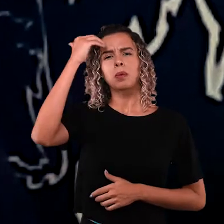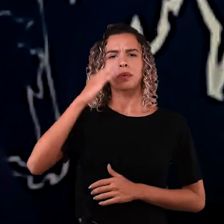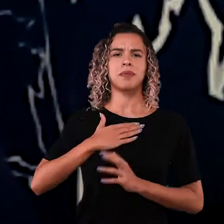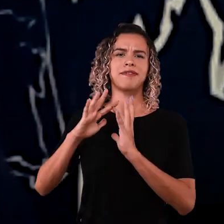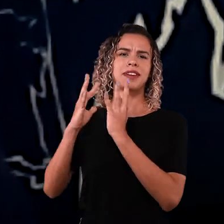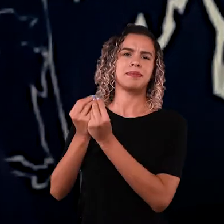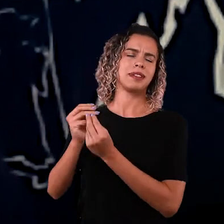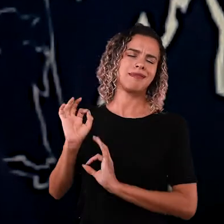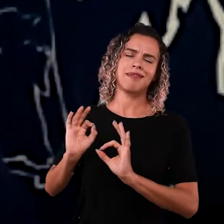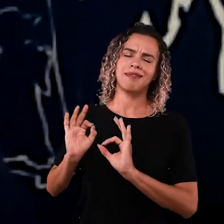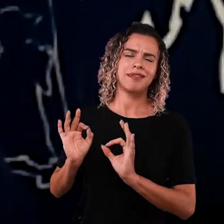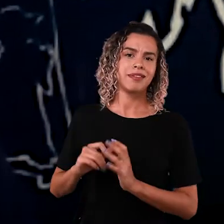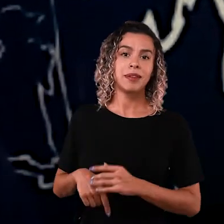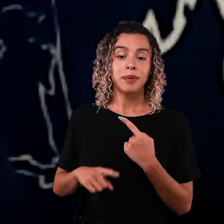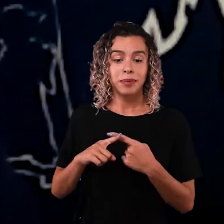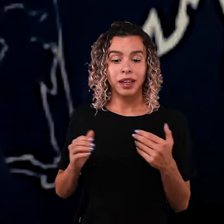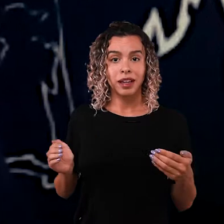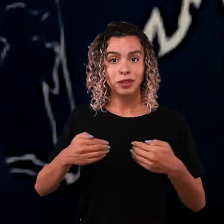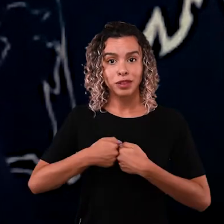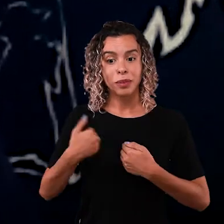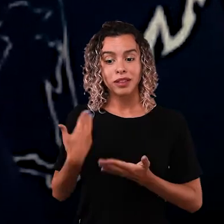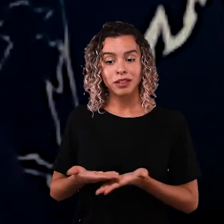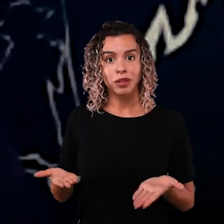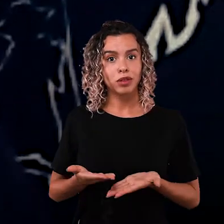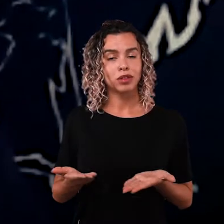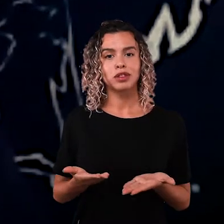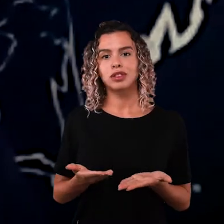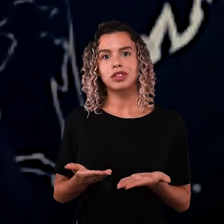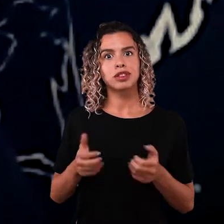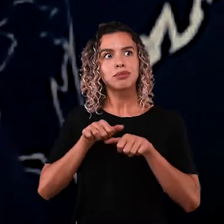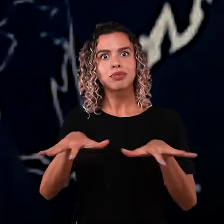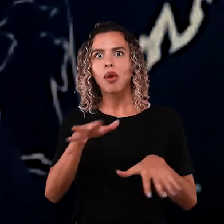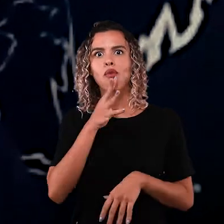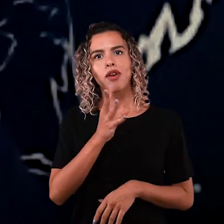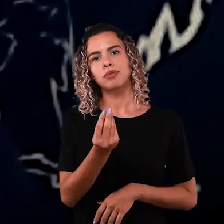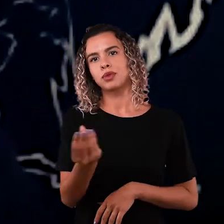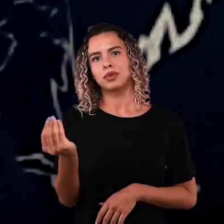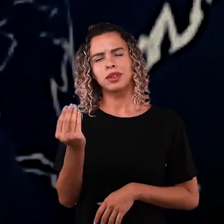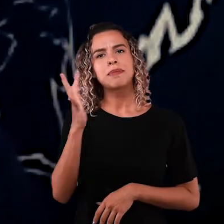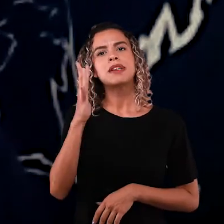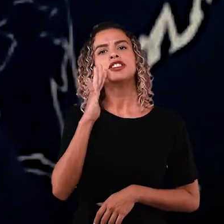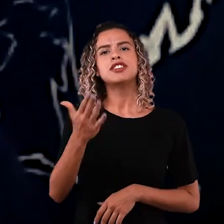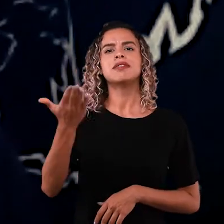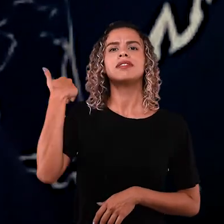ninguém da minha família, porque o autismo, ainda hoje, ele já não é tão conhecido. Em